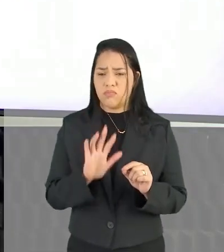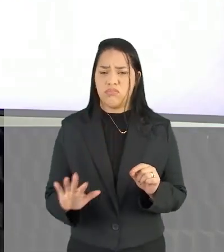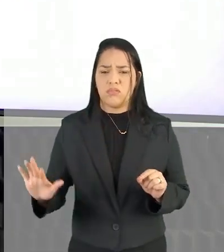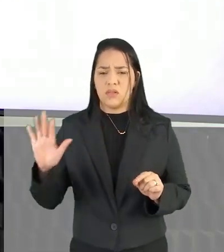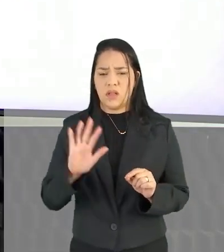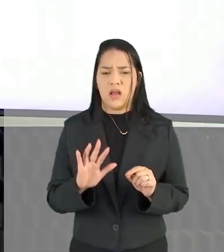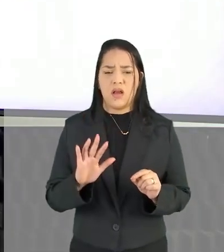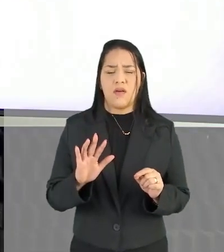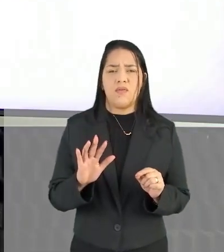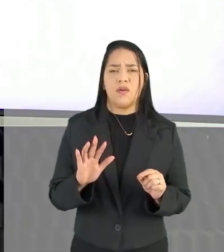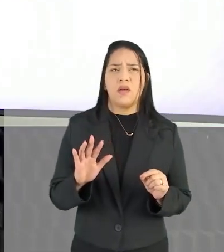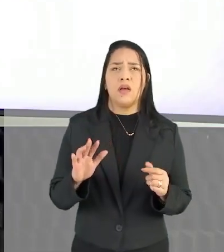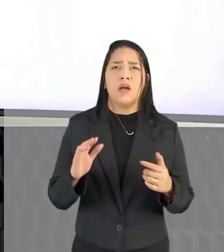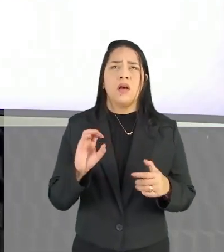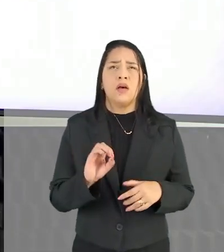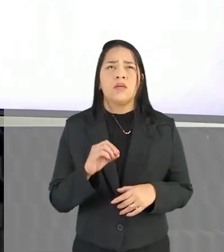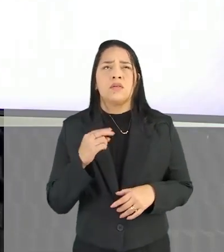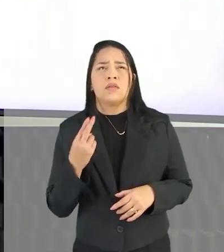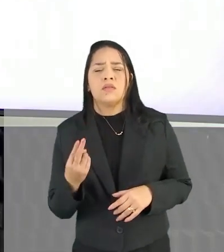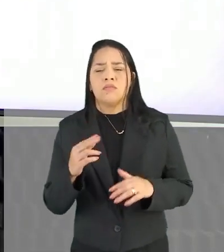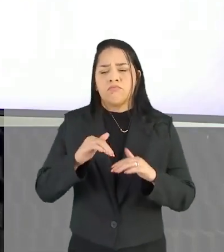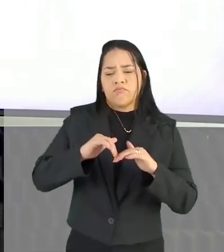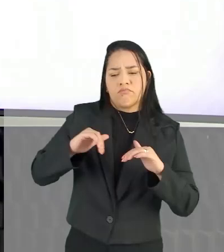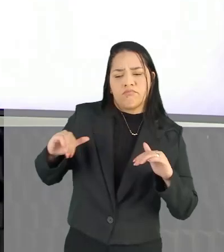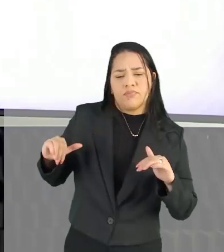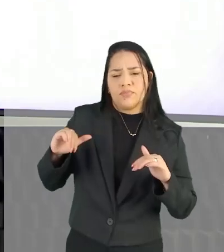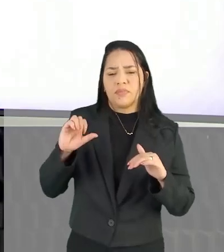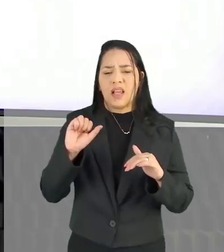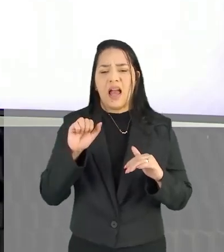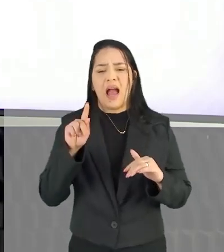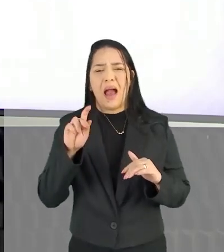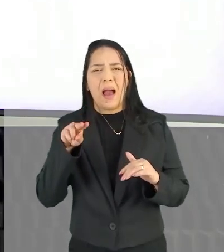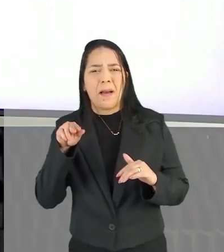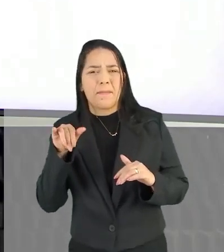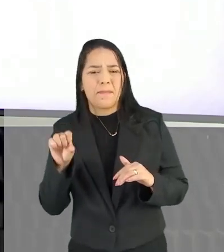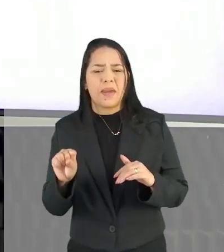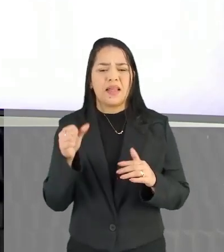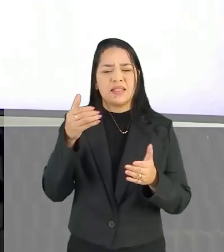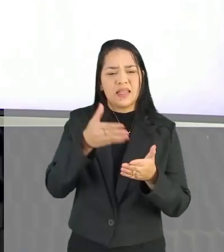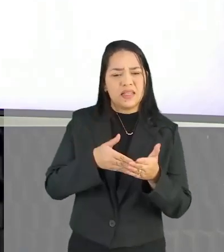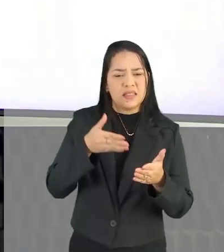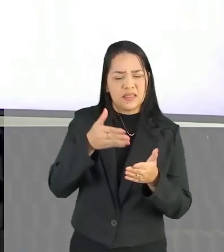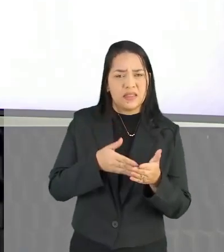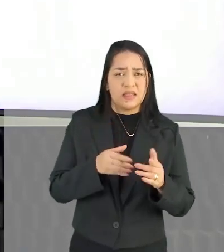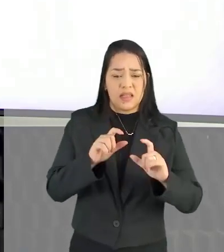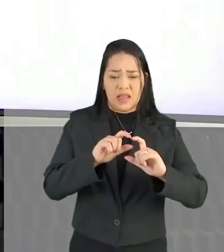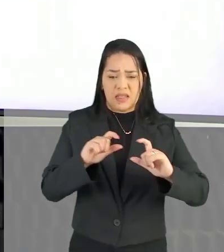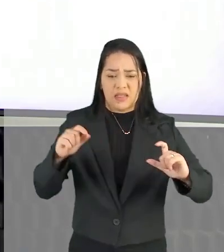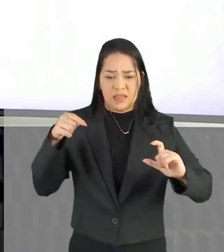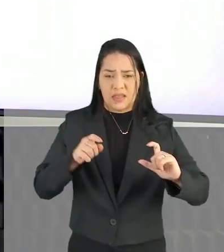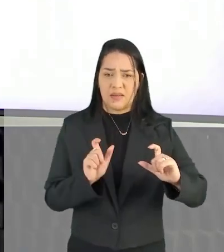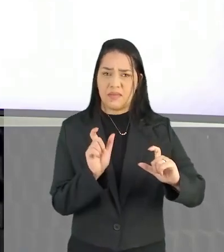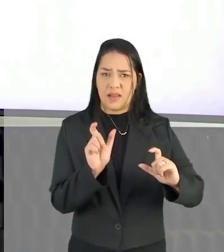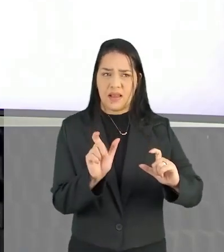generalizando muito, ou sendo muito excludente, falando apenas, restringir, grifa essa palavra e preste